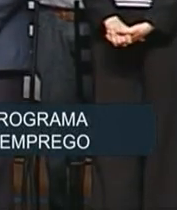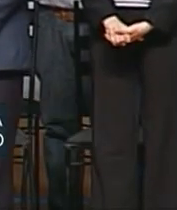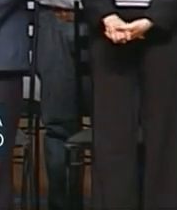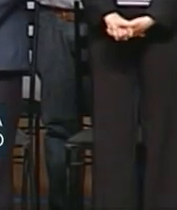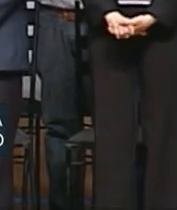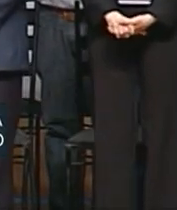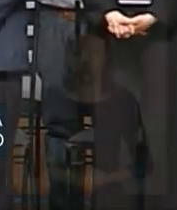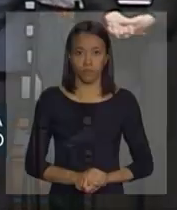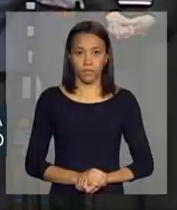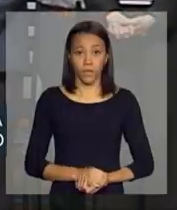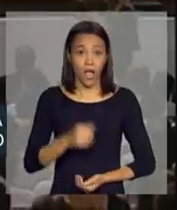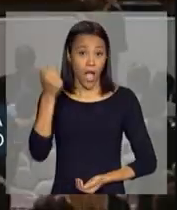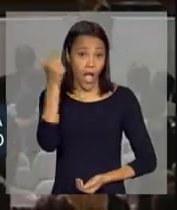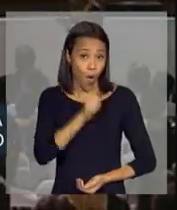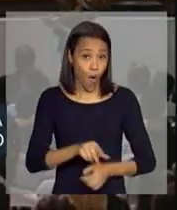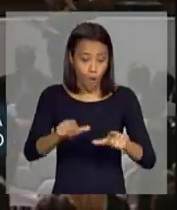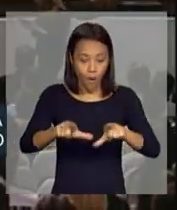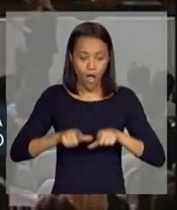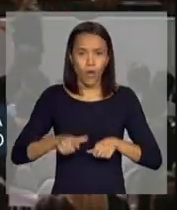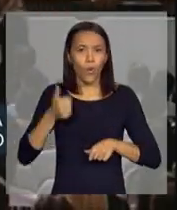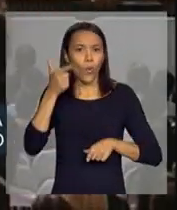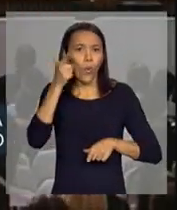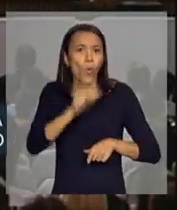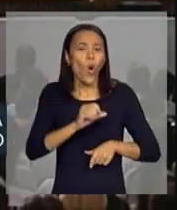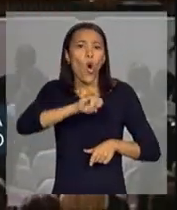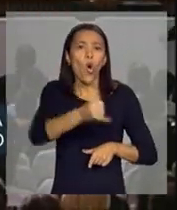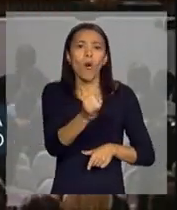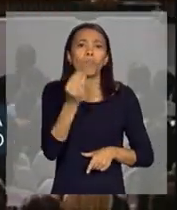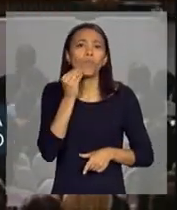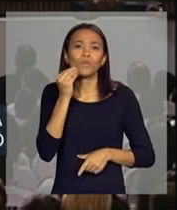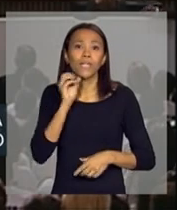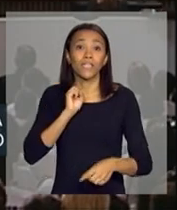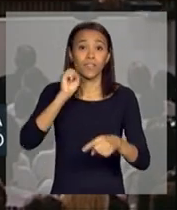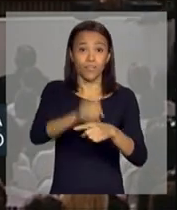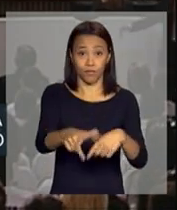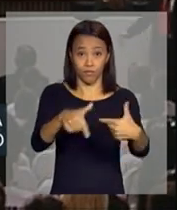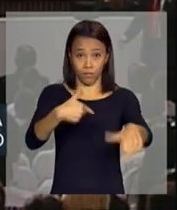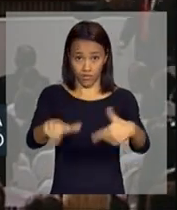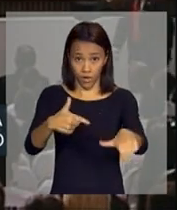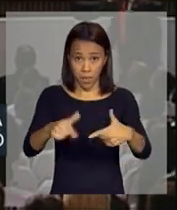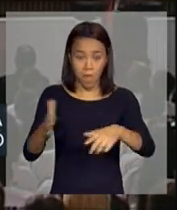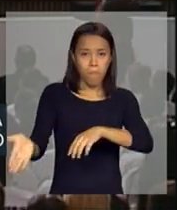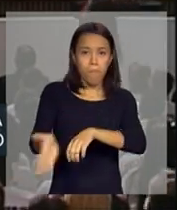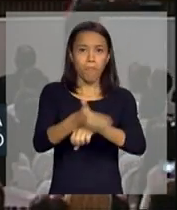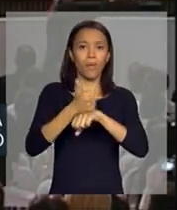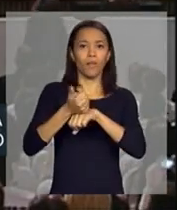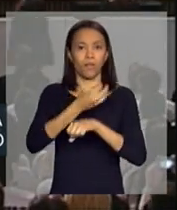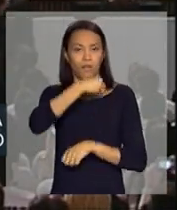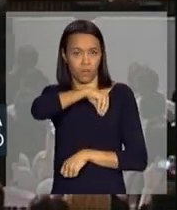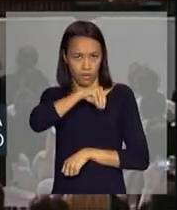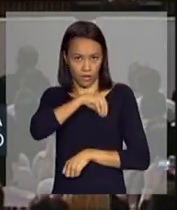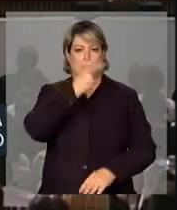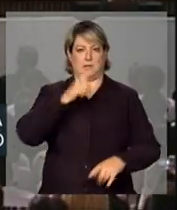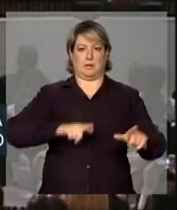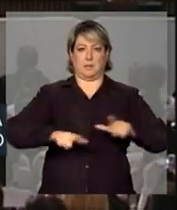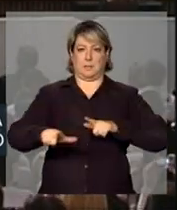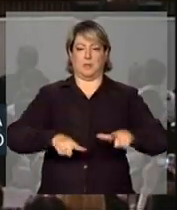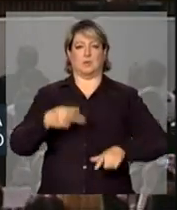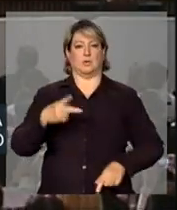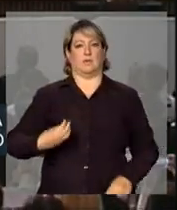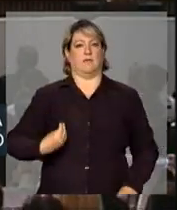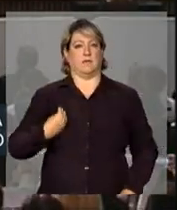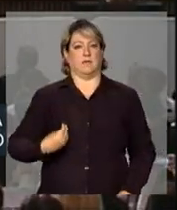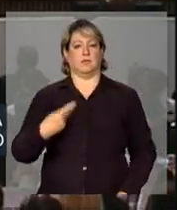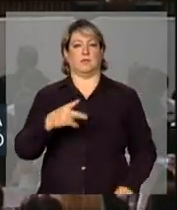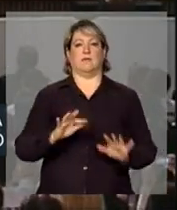A conquista de um diploma aumenta as oportunidades de inserção no mercado de trabalho formal, melhorando a renda do trabalhador, sua vida e a de